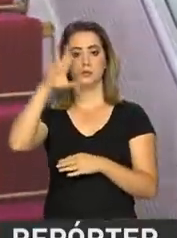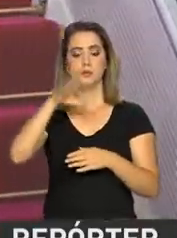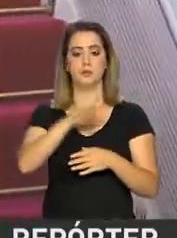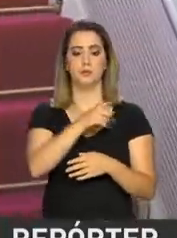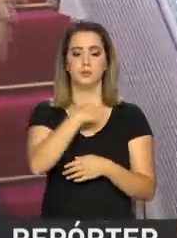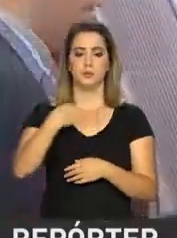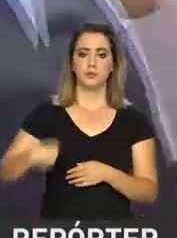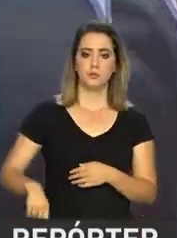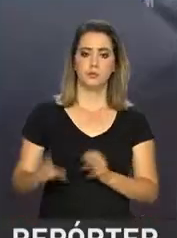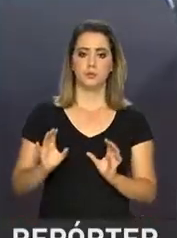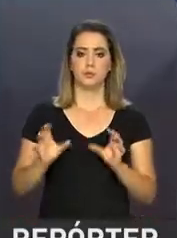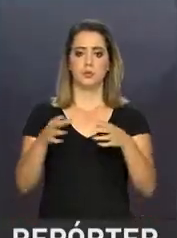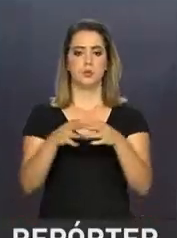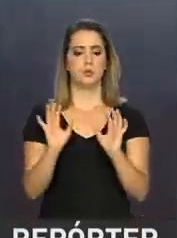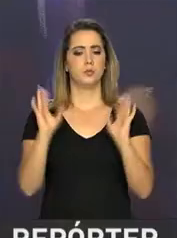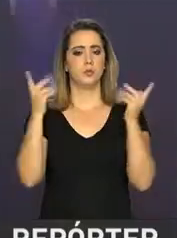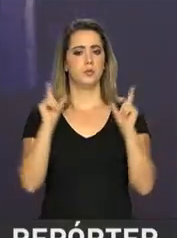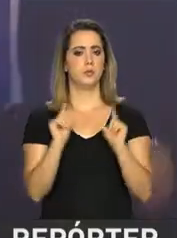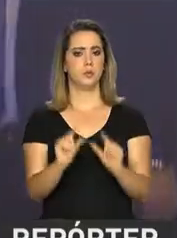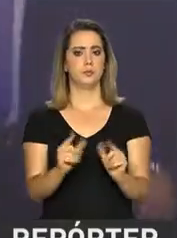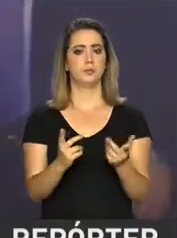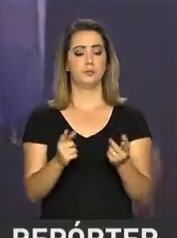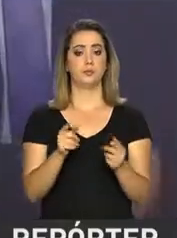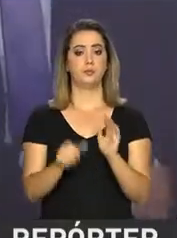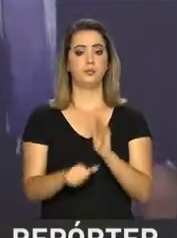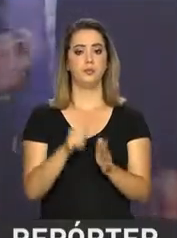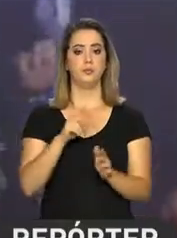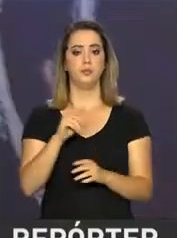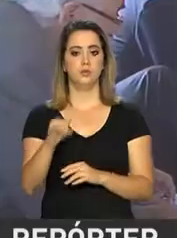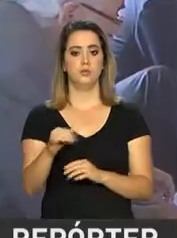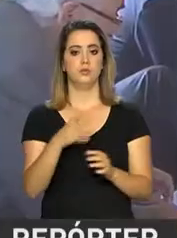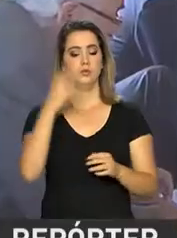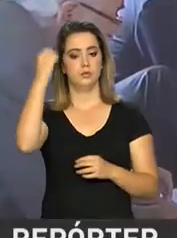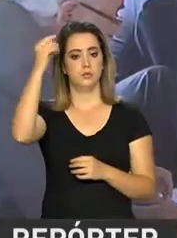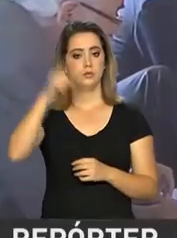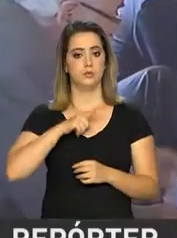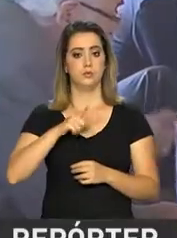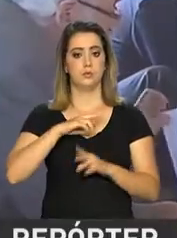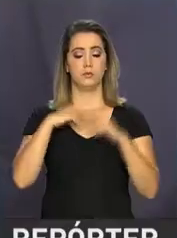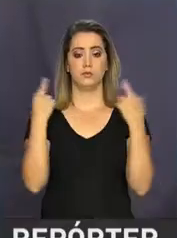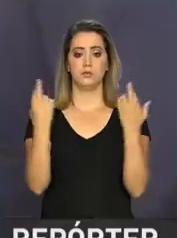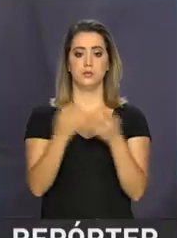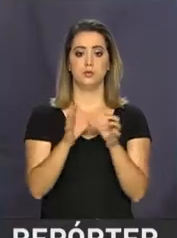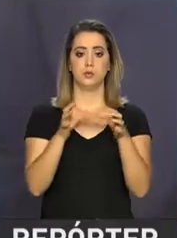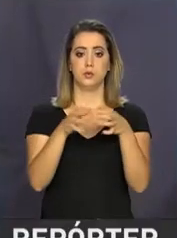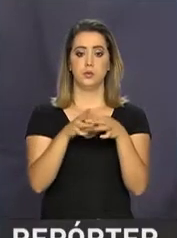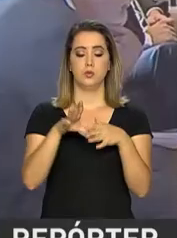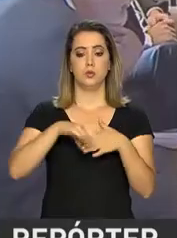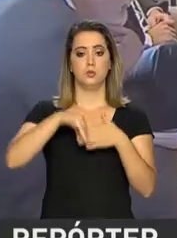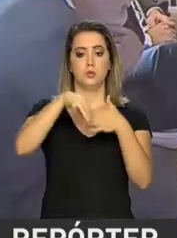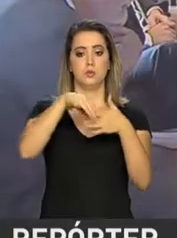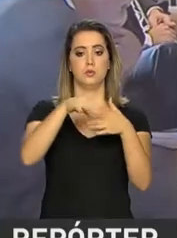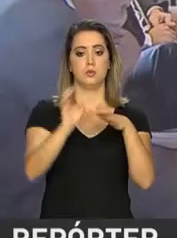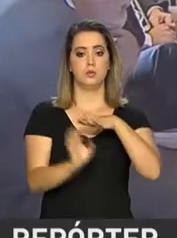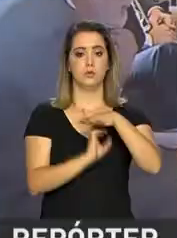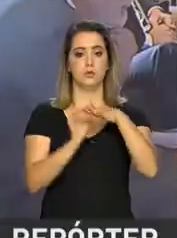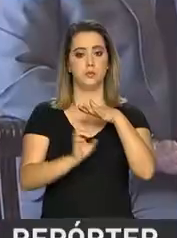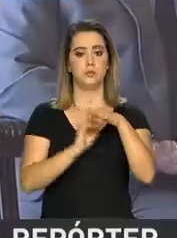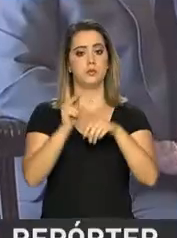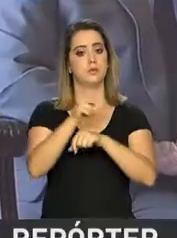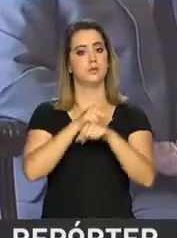em uma pequena cerimônia no primeiro dia da viagem teve reuniões com diretores de grandes empresas do país